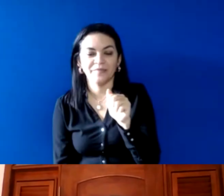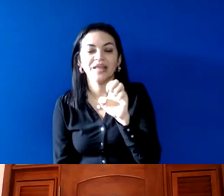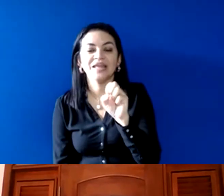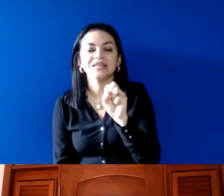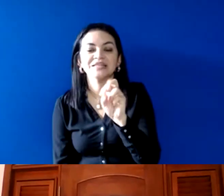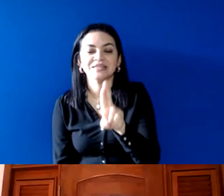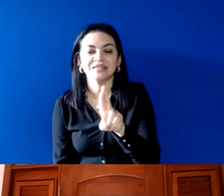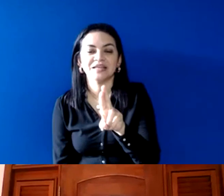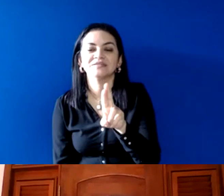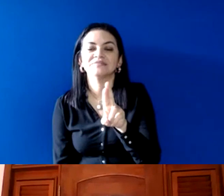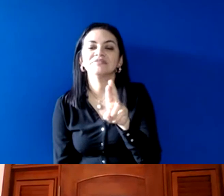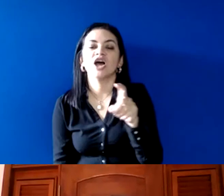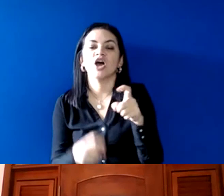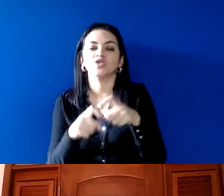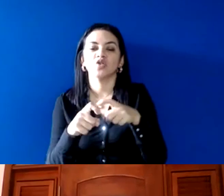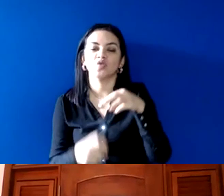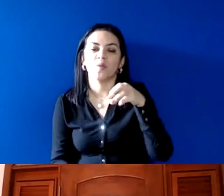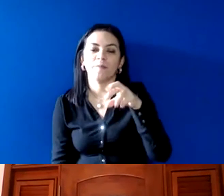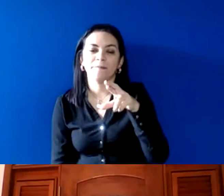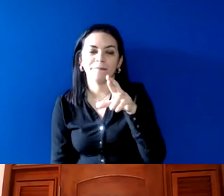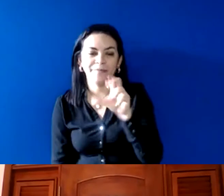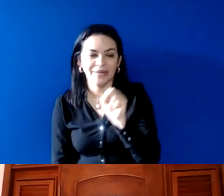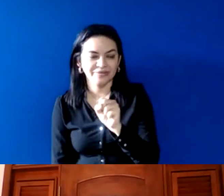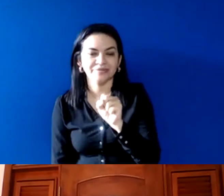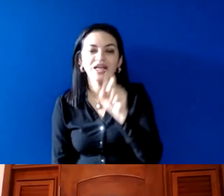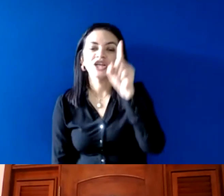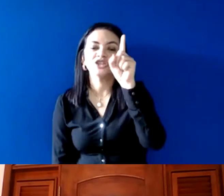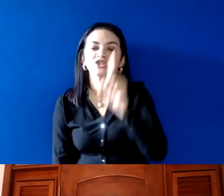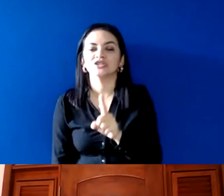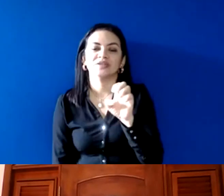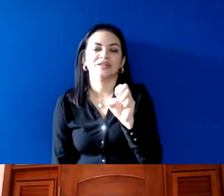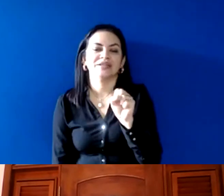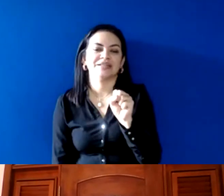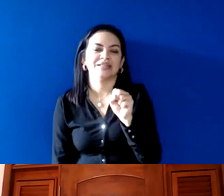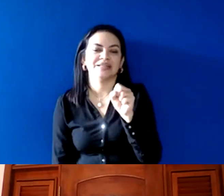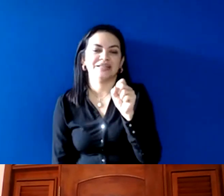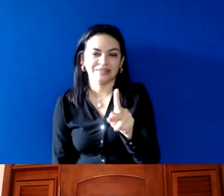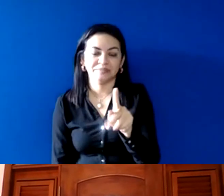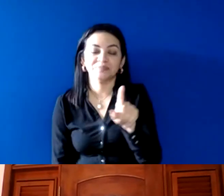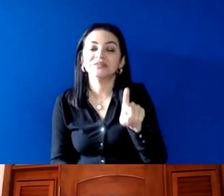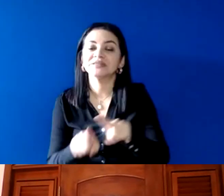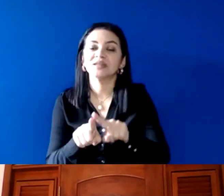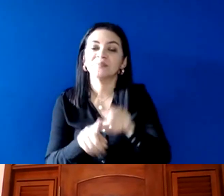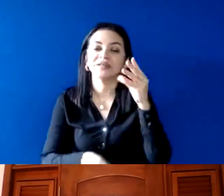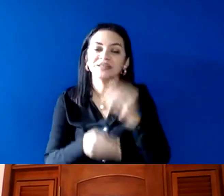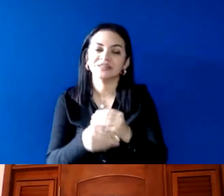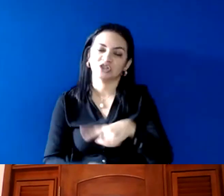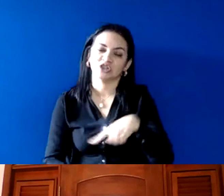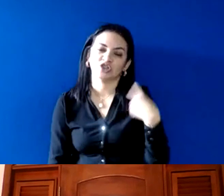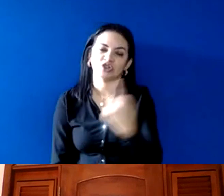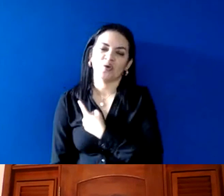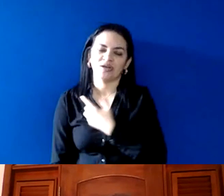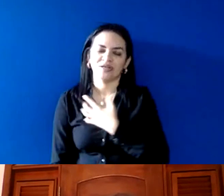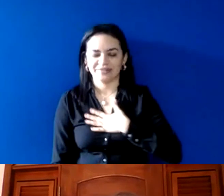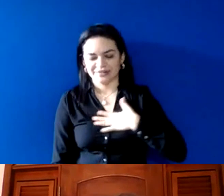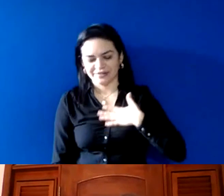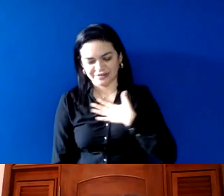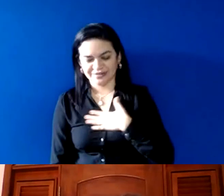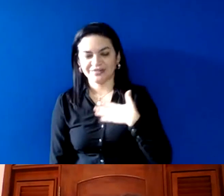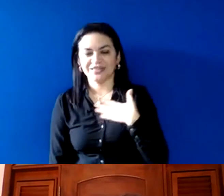Marcos, à direção da ESP, e reiteremos também nossa satisfação em dar